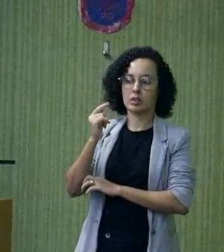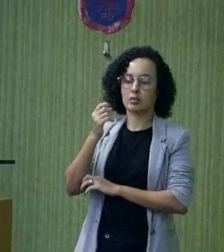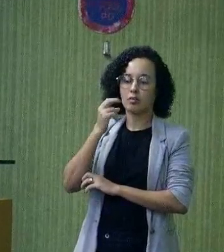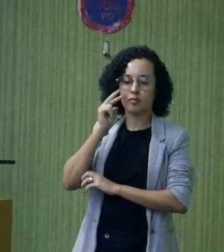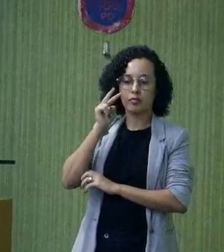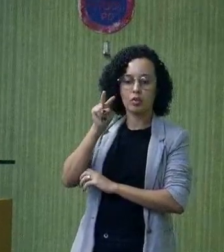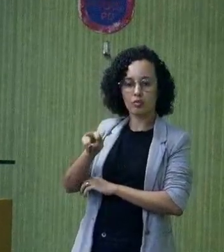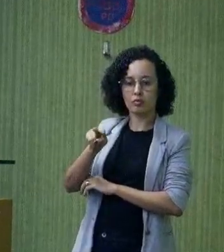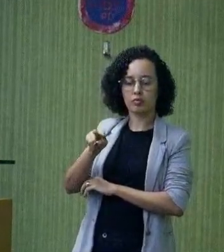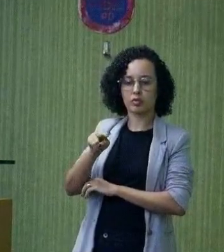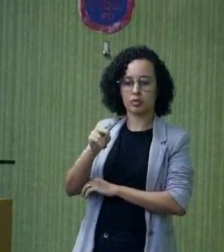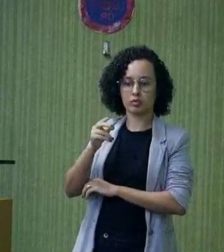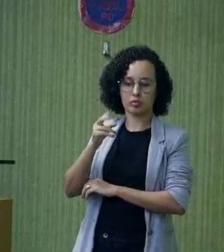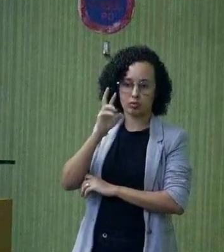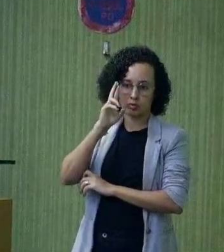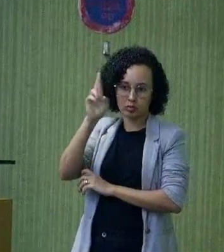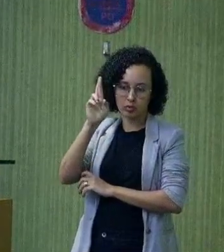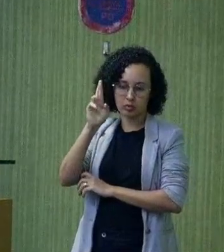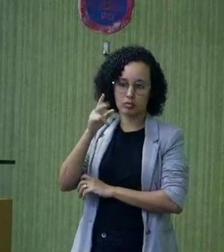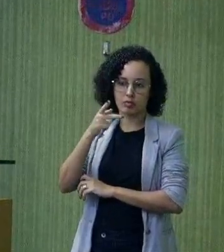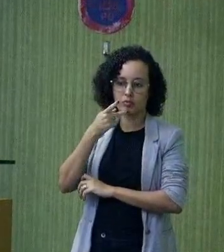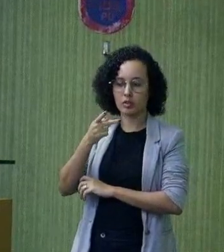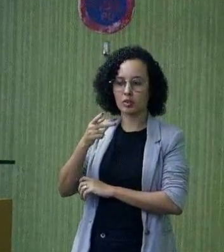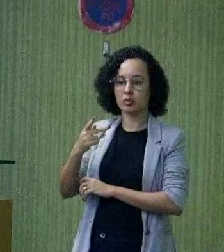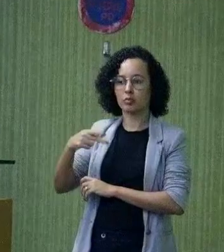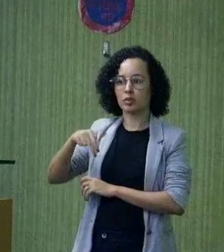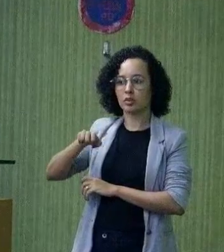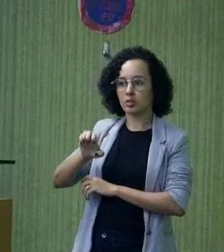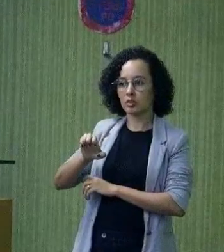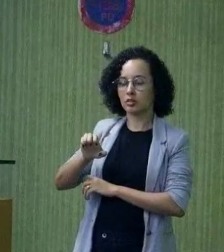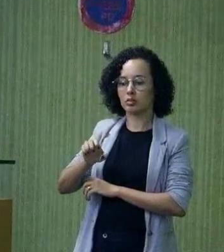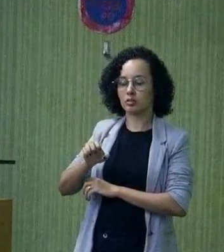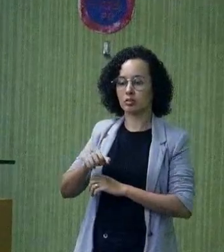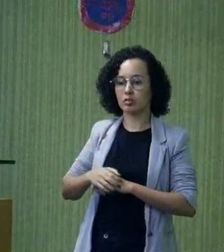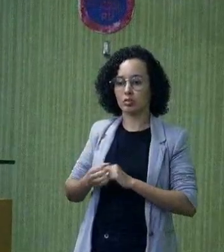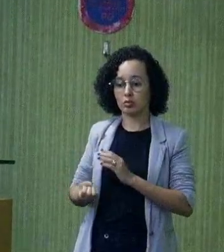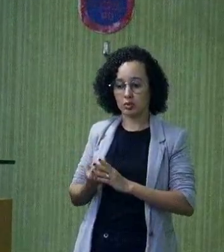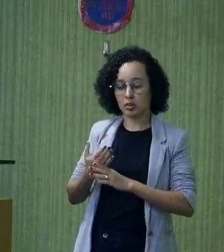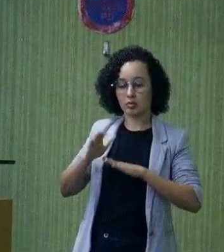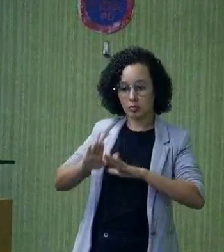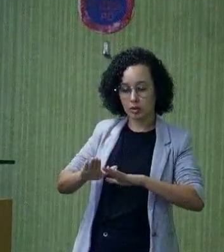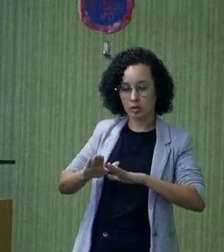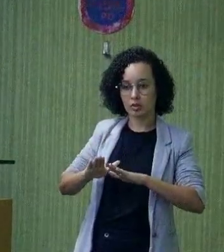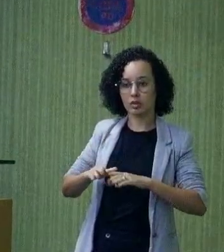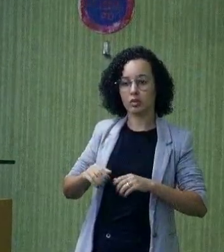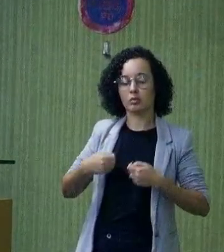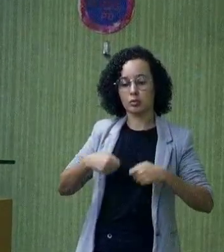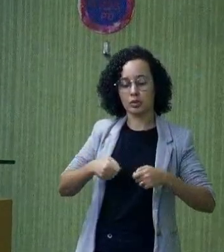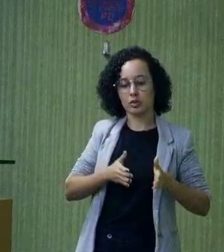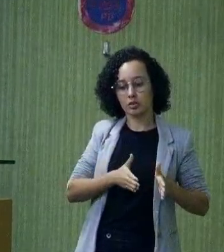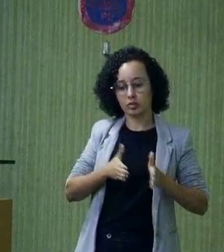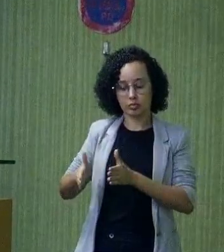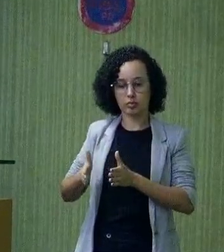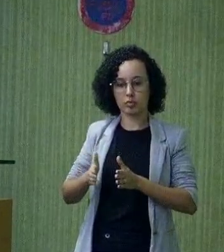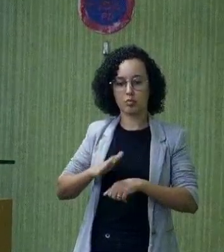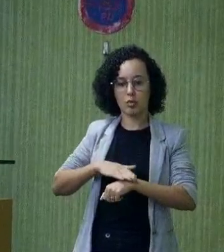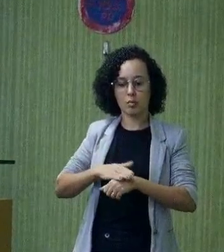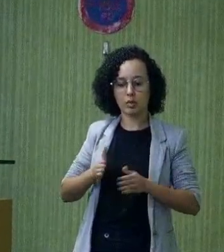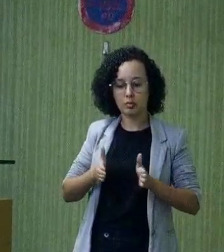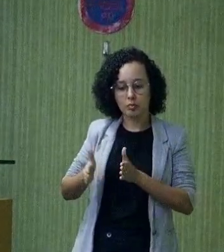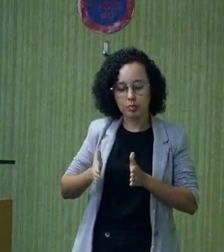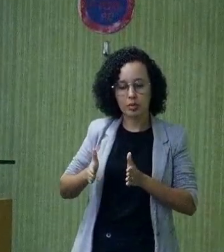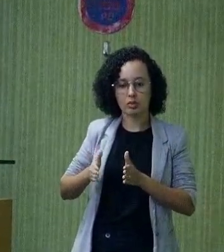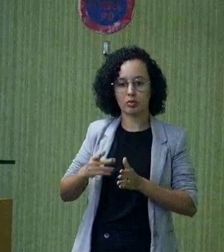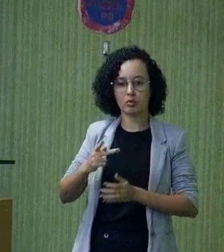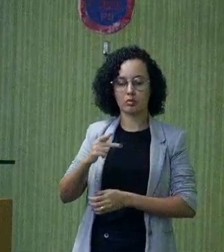o o nosso diretor do MEC explicar bem o p o pne como ele surge mas é importante que ele passe pelo Parlamento numa Democracia é isso né O parlamento